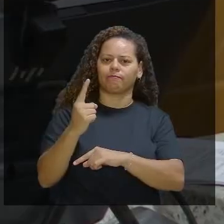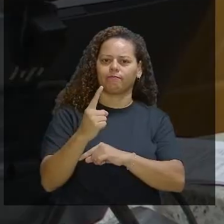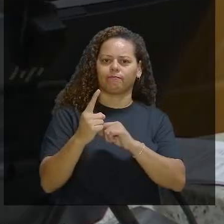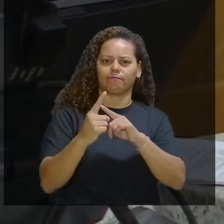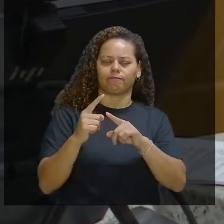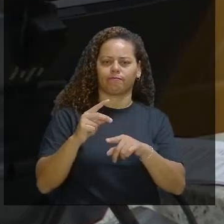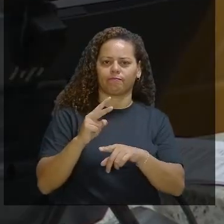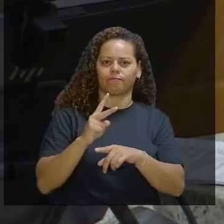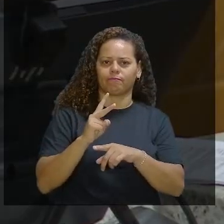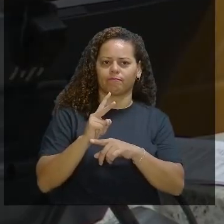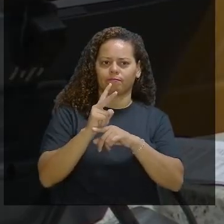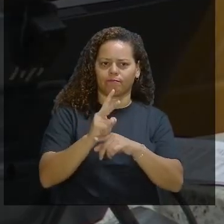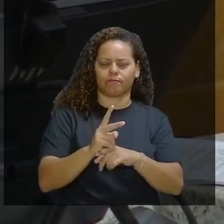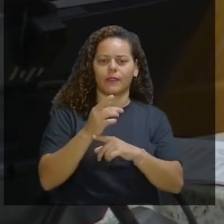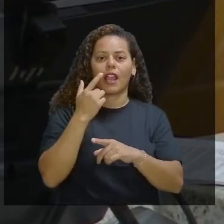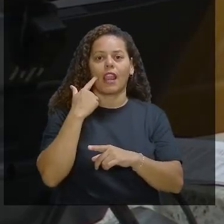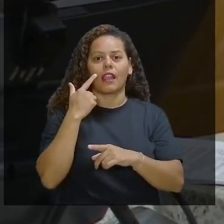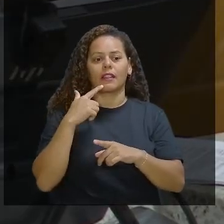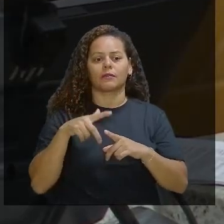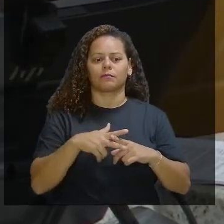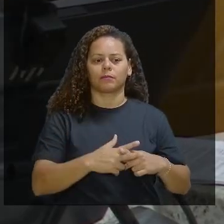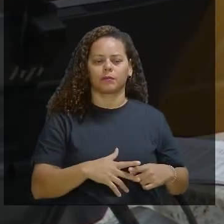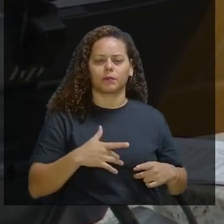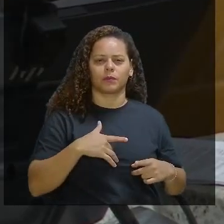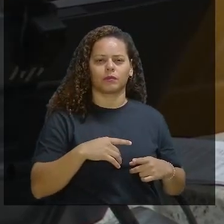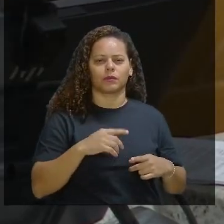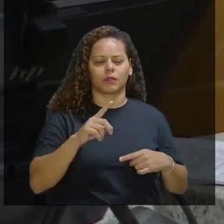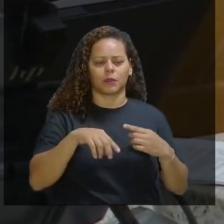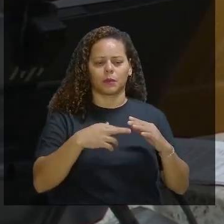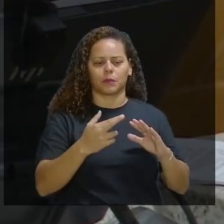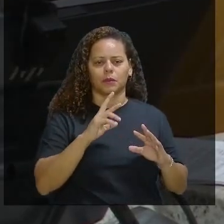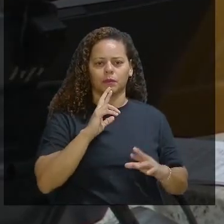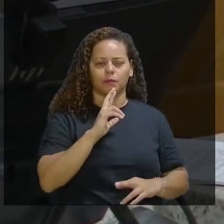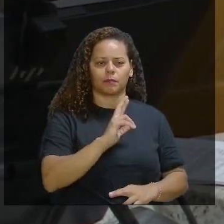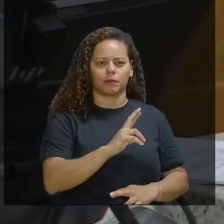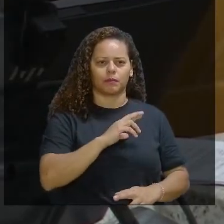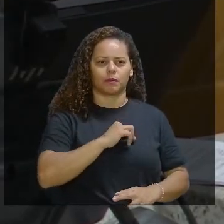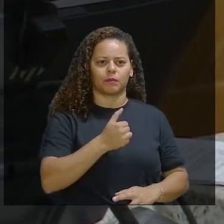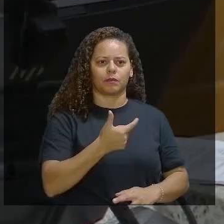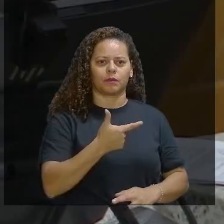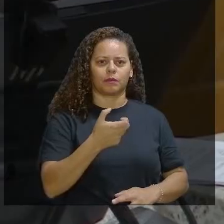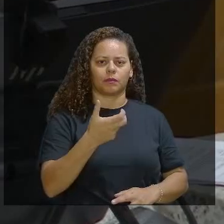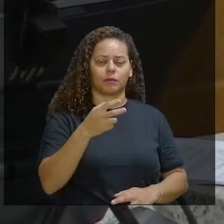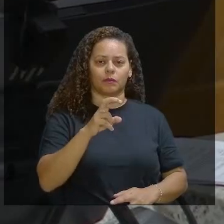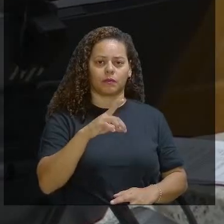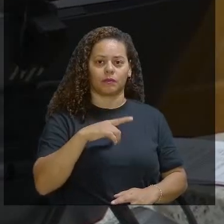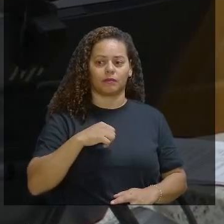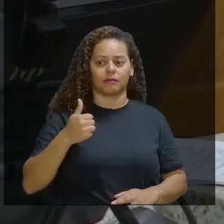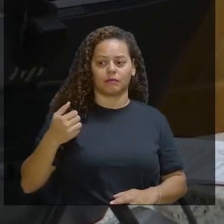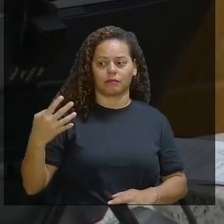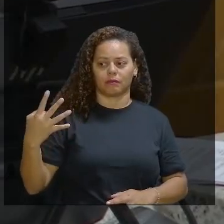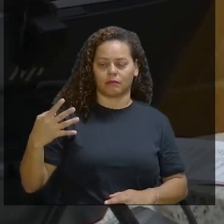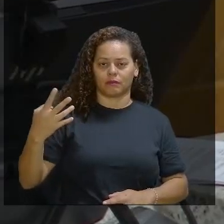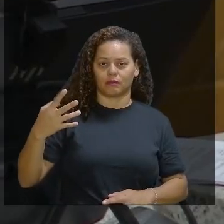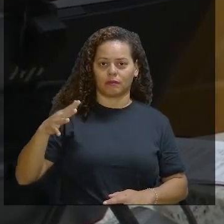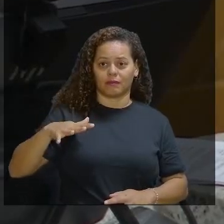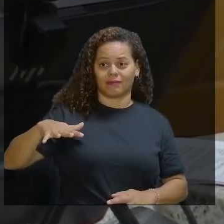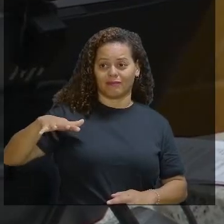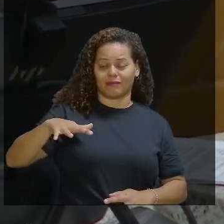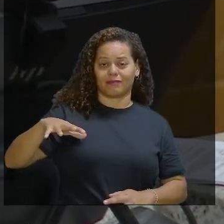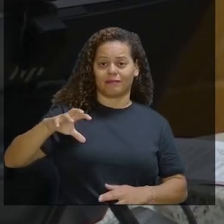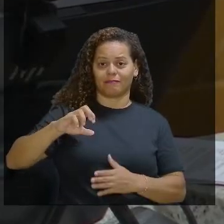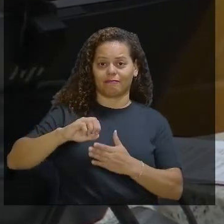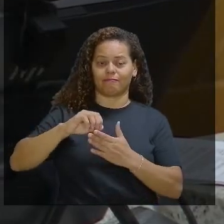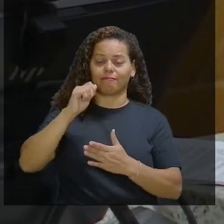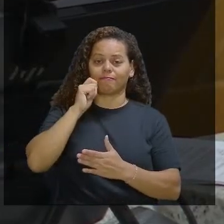Eleitoral, após os resultados da inspeção de ciclos 2025, na 14ª Zona Eleitoral de